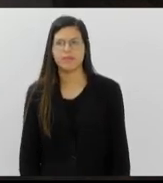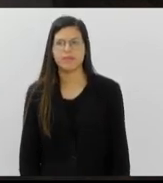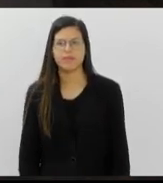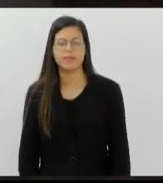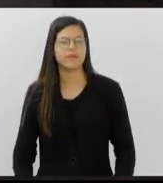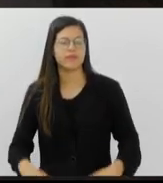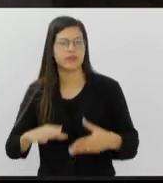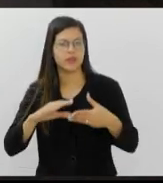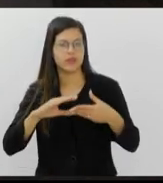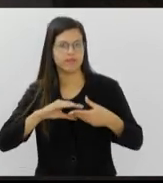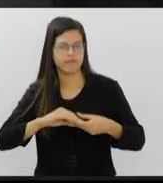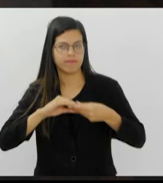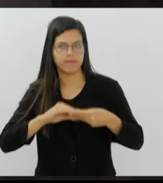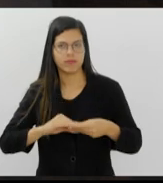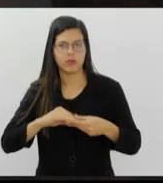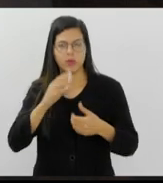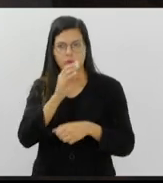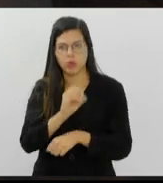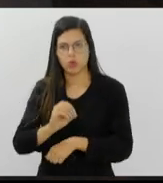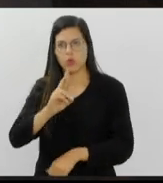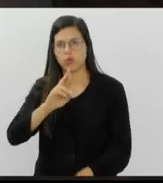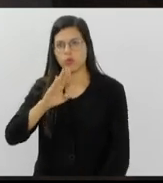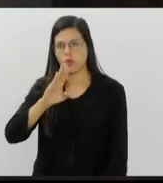Saudar a presença do doutor Bernardo